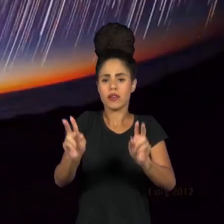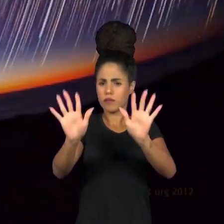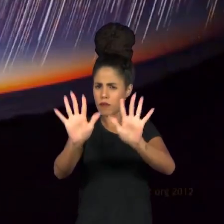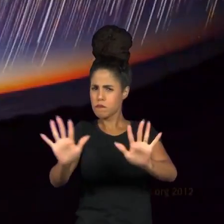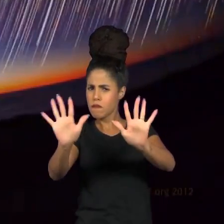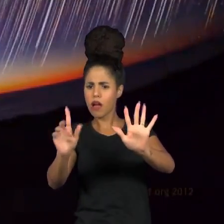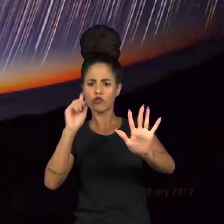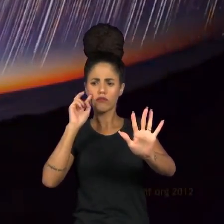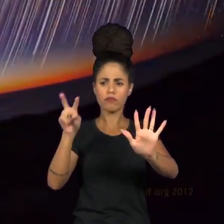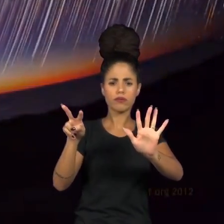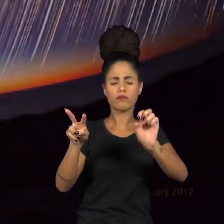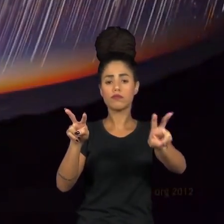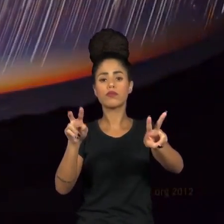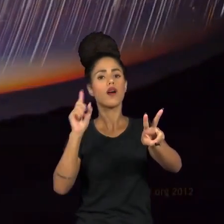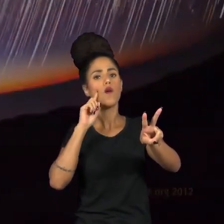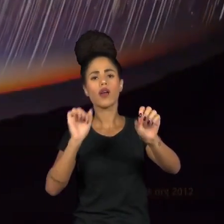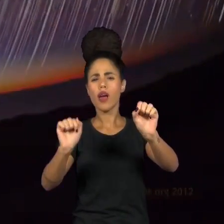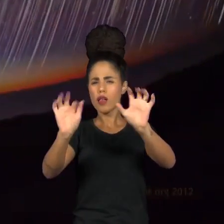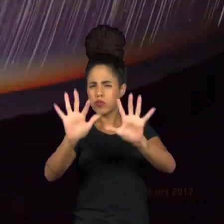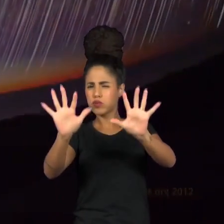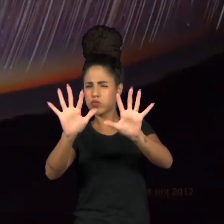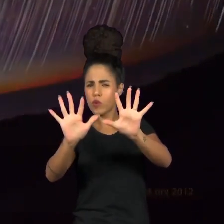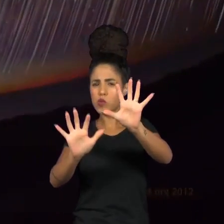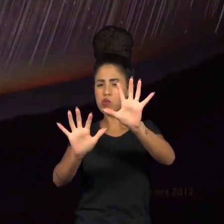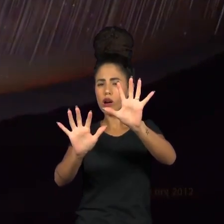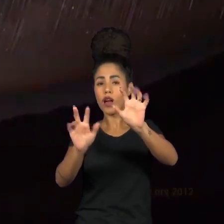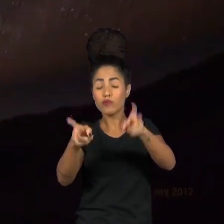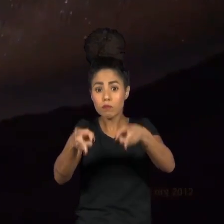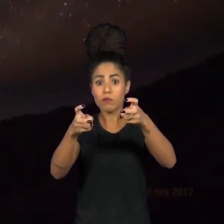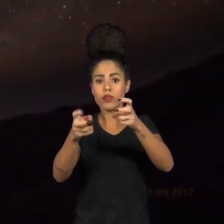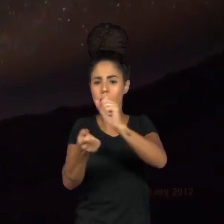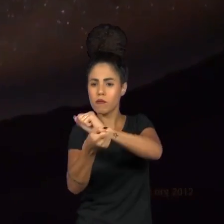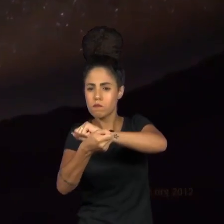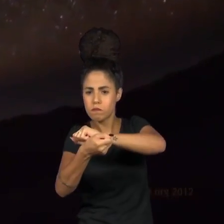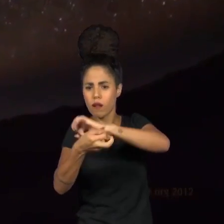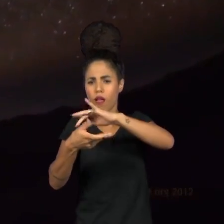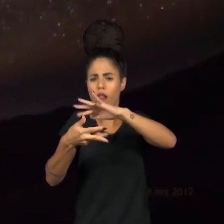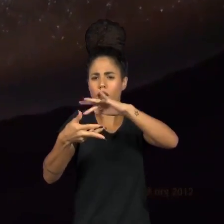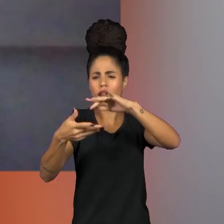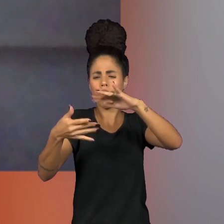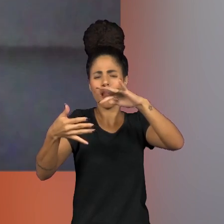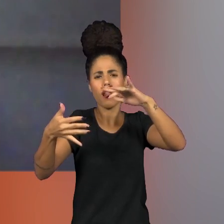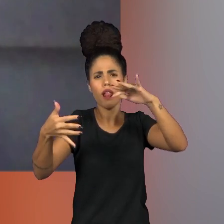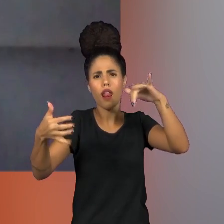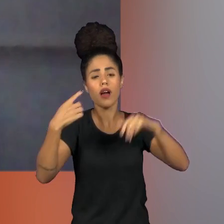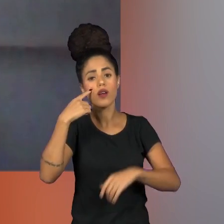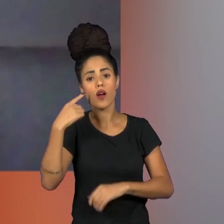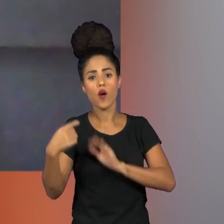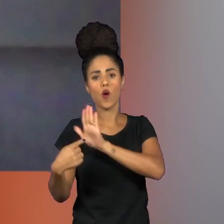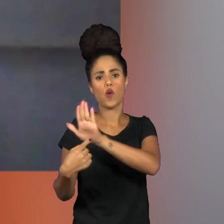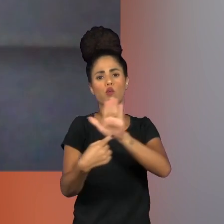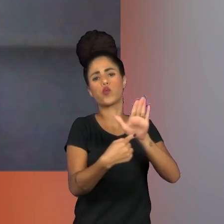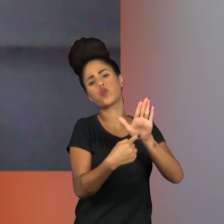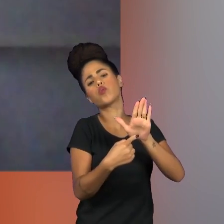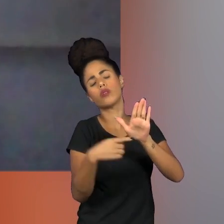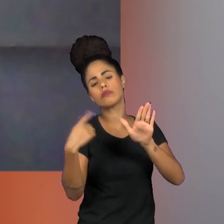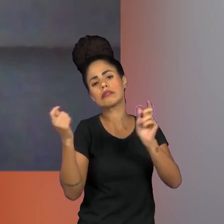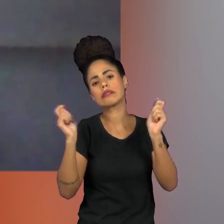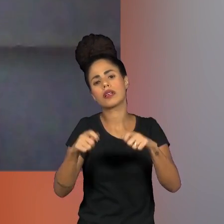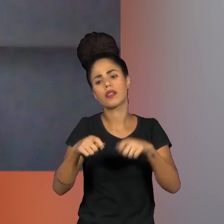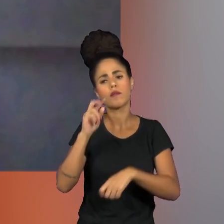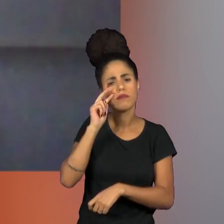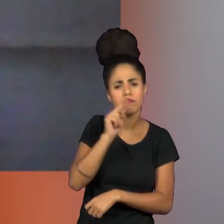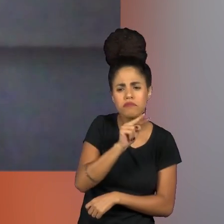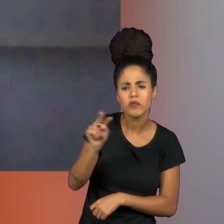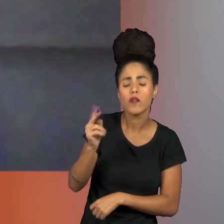naquele ponto, aquele borrão vira uma galáxia em espiral. O Hubble tem um espelho de 2,5 metros de